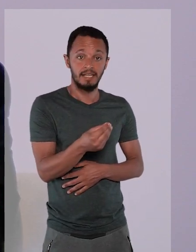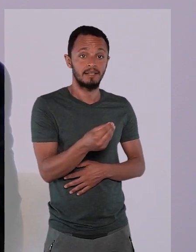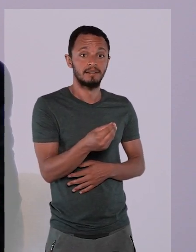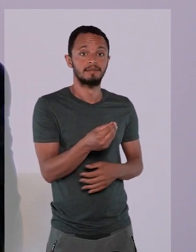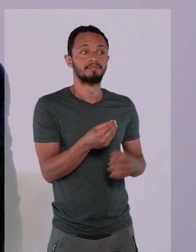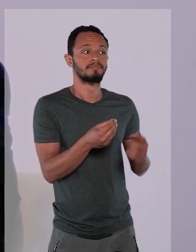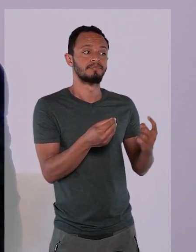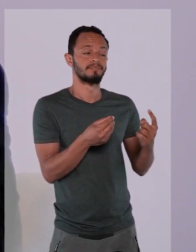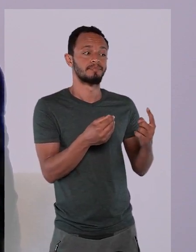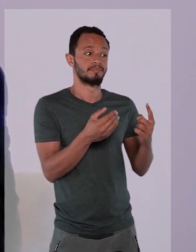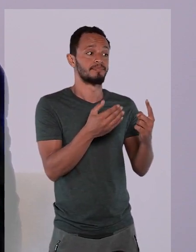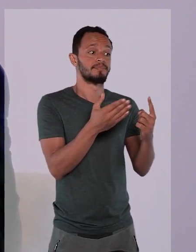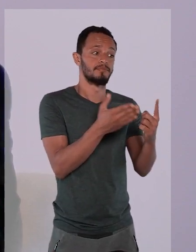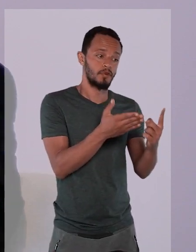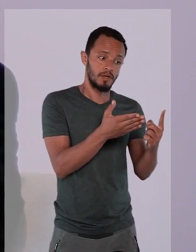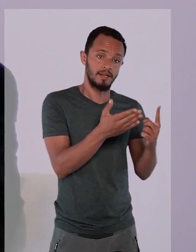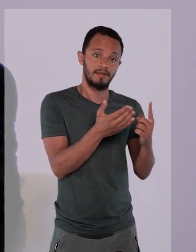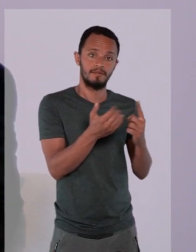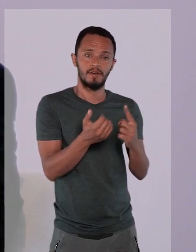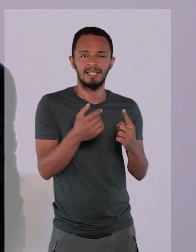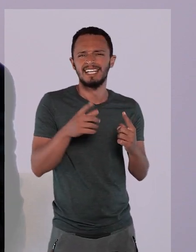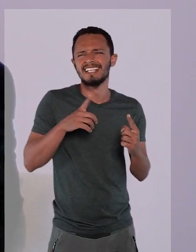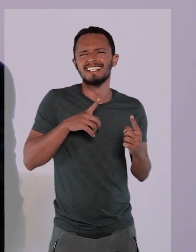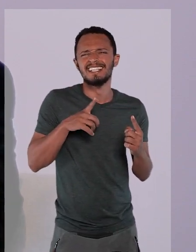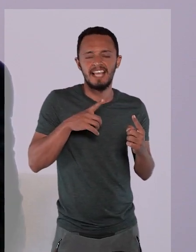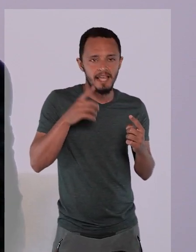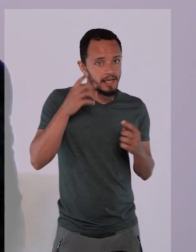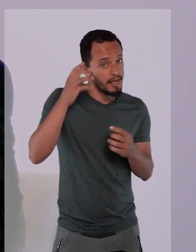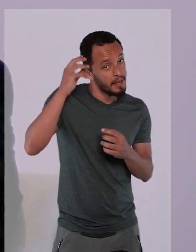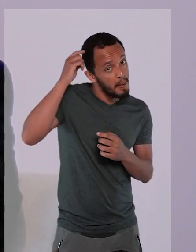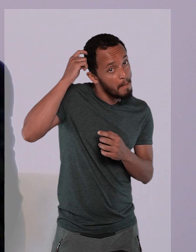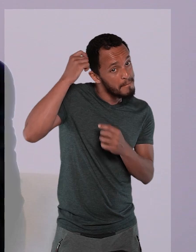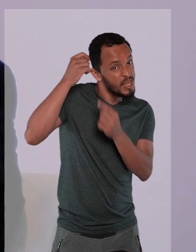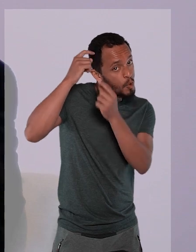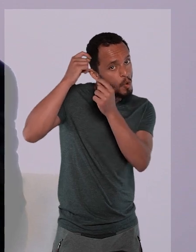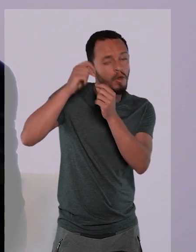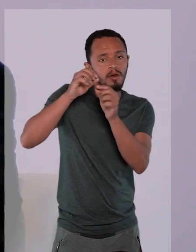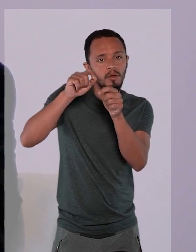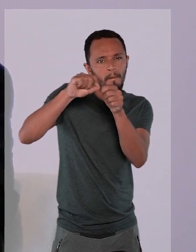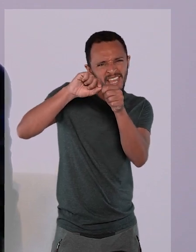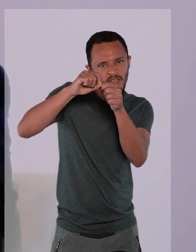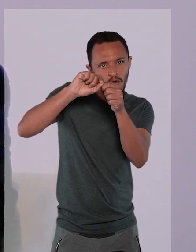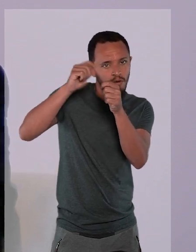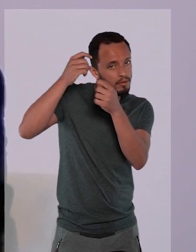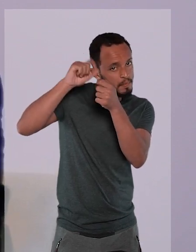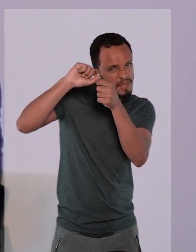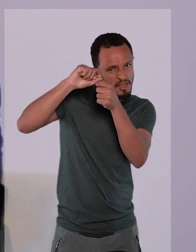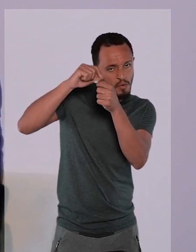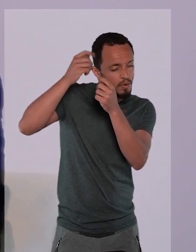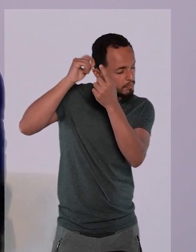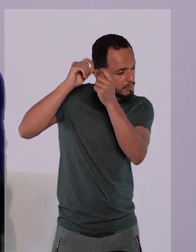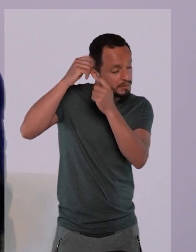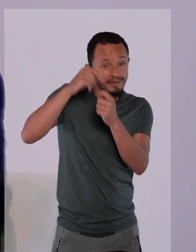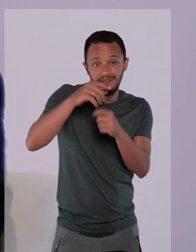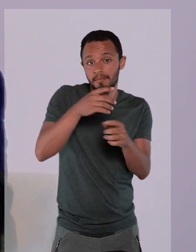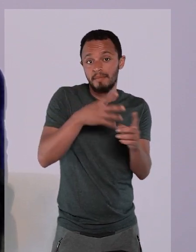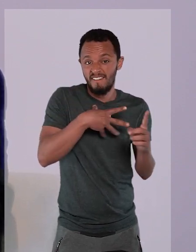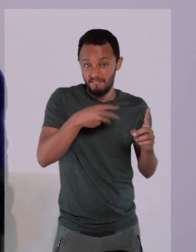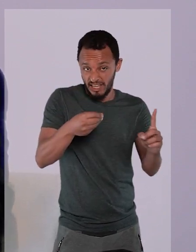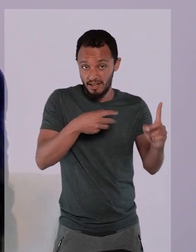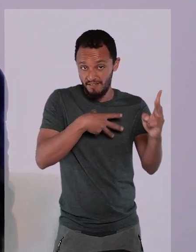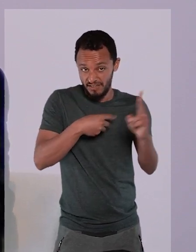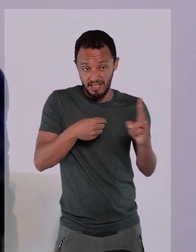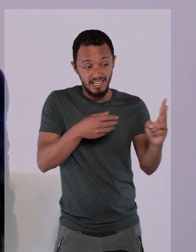Eu já tive vários surtos de piolho em casa. Né? Eu acho que todo mundo aqui já teve piolho